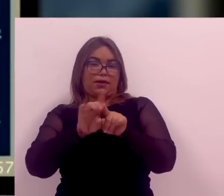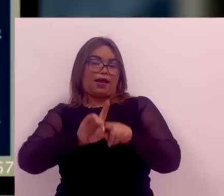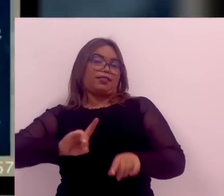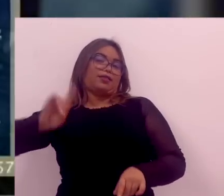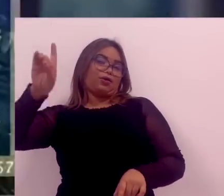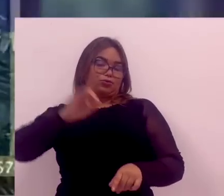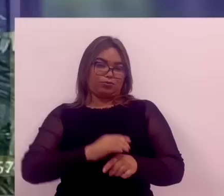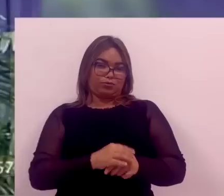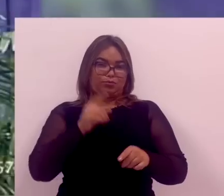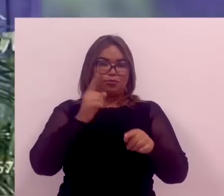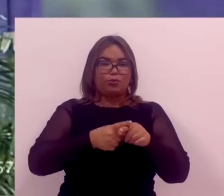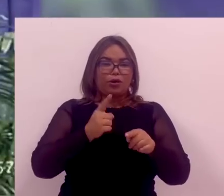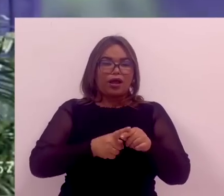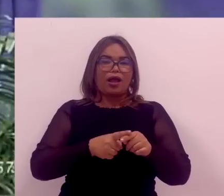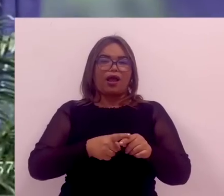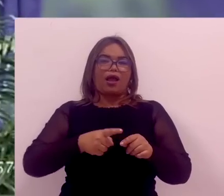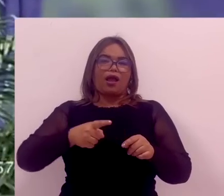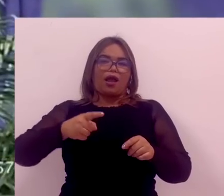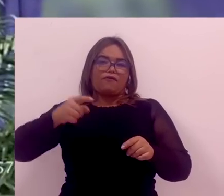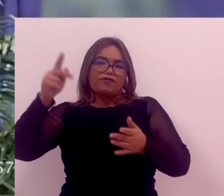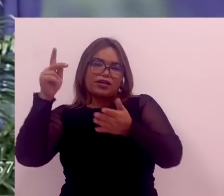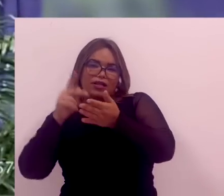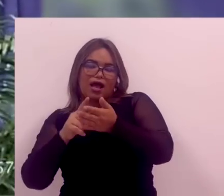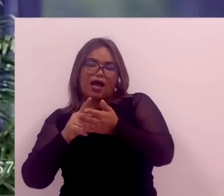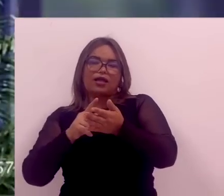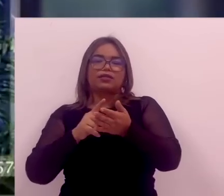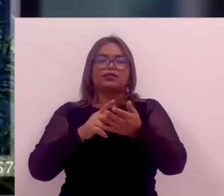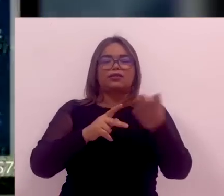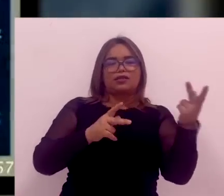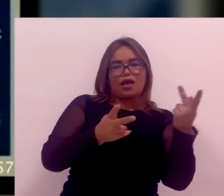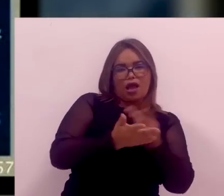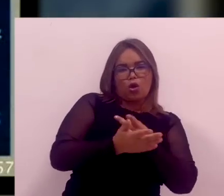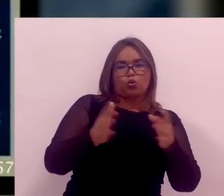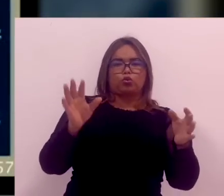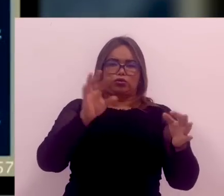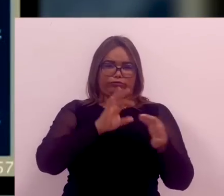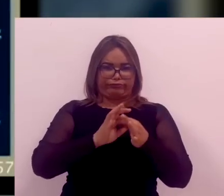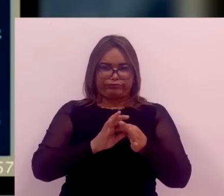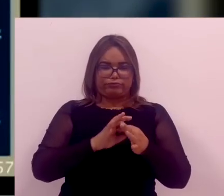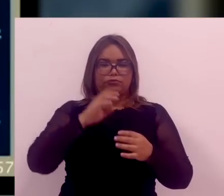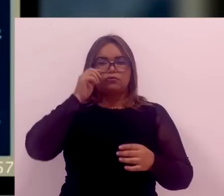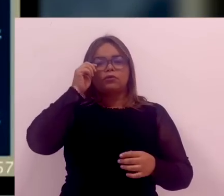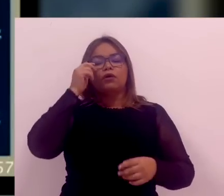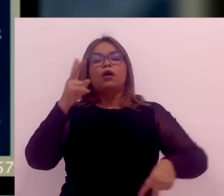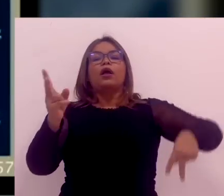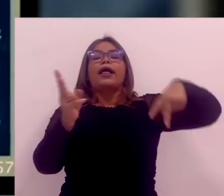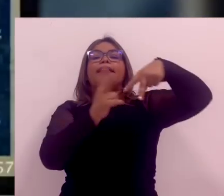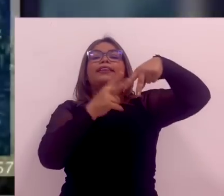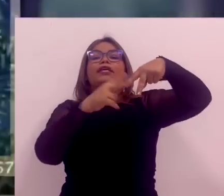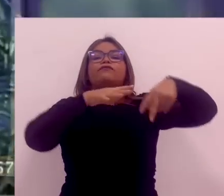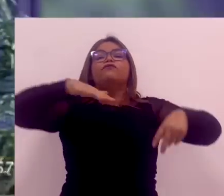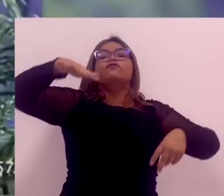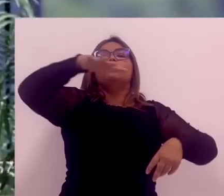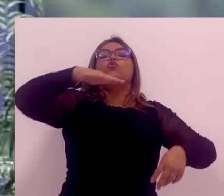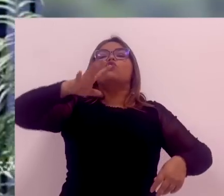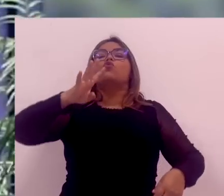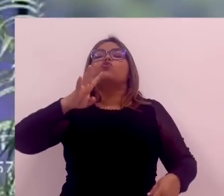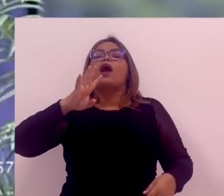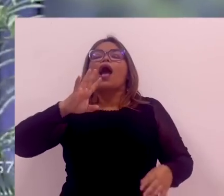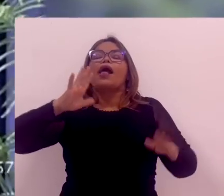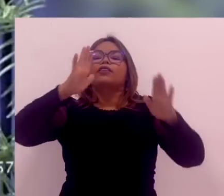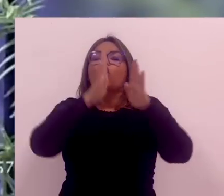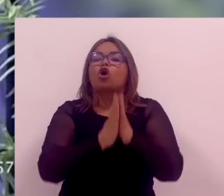também é Deus. Porque a luz não pode existir sem as trevas, blá, blá, blá, blá. Alguma pergunta? Em